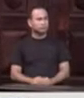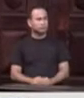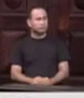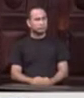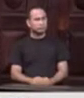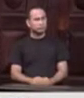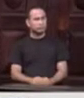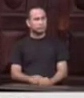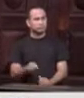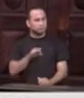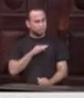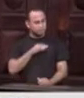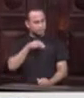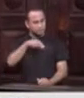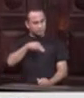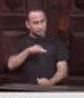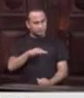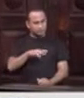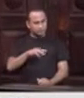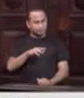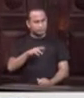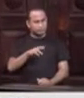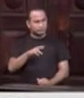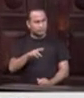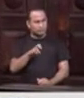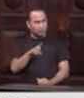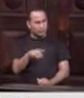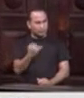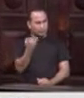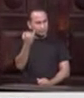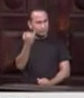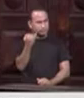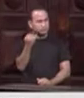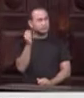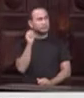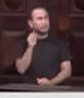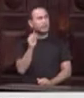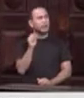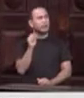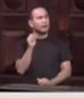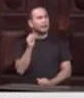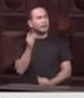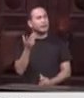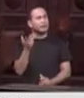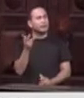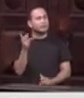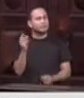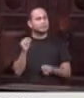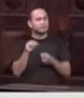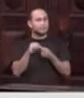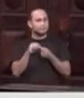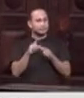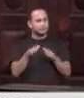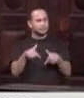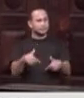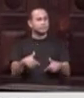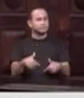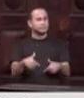aqueles policiais militares são necessários? Quem é então que vai cumprir essa